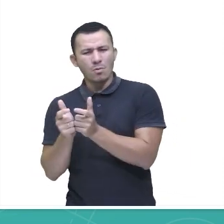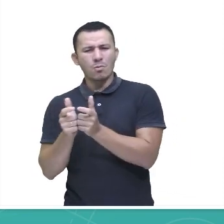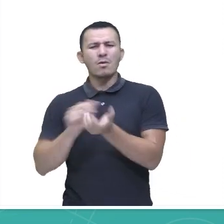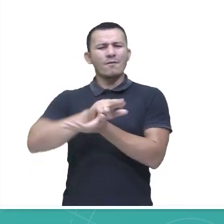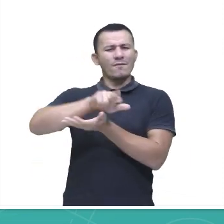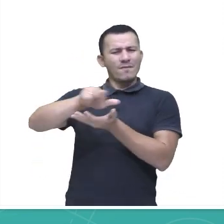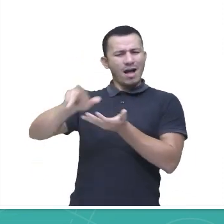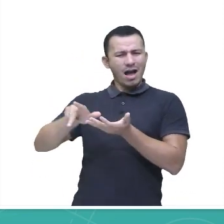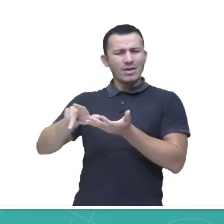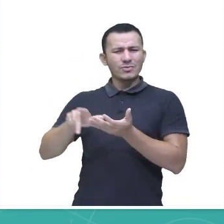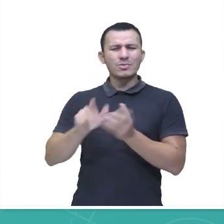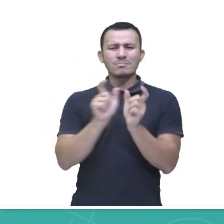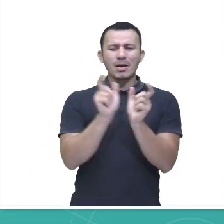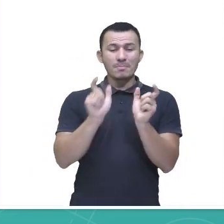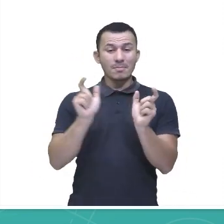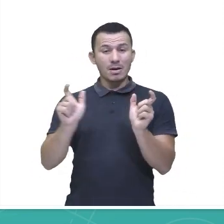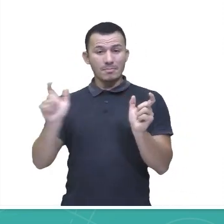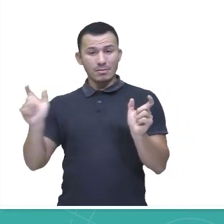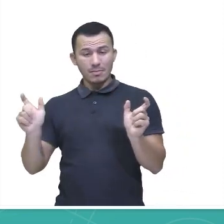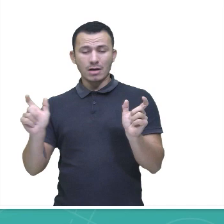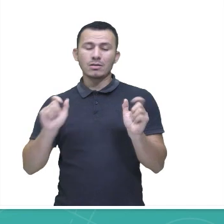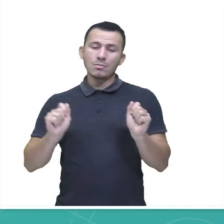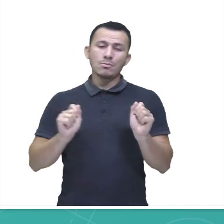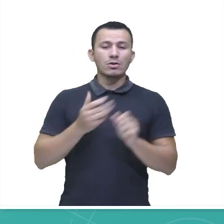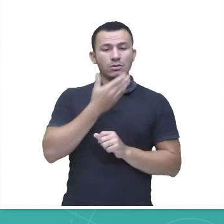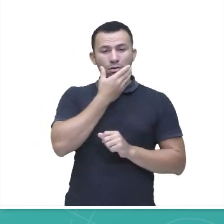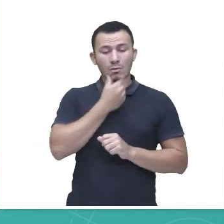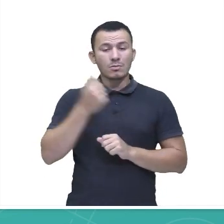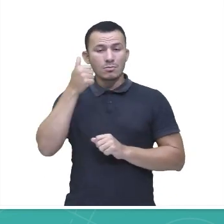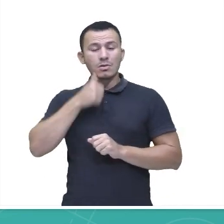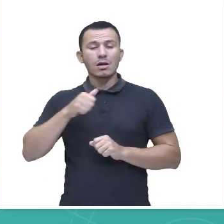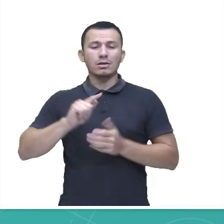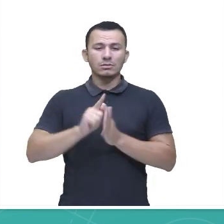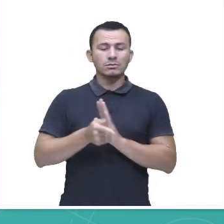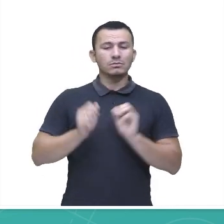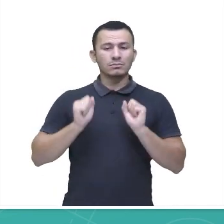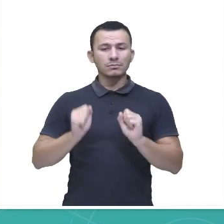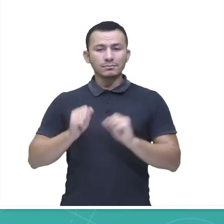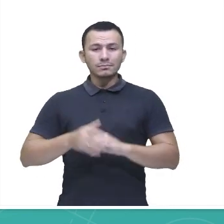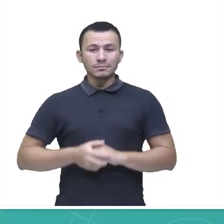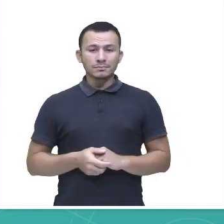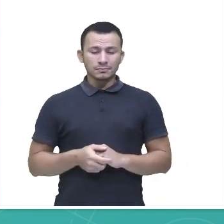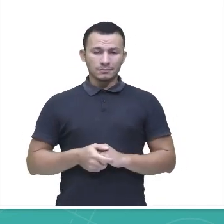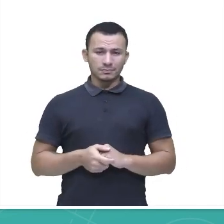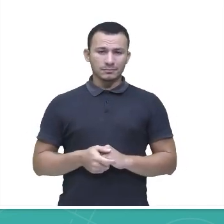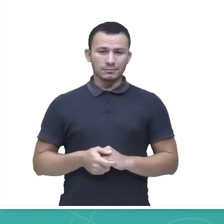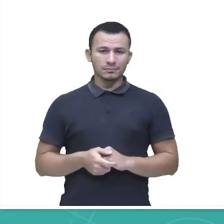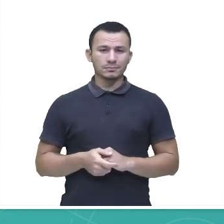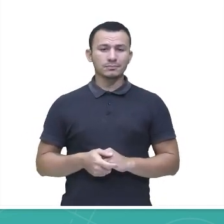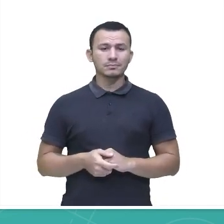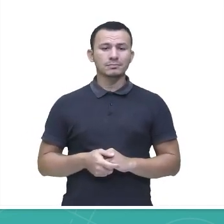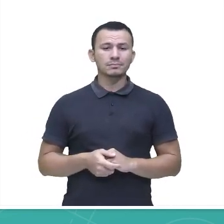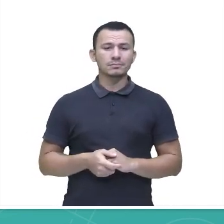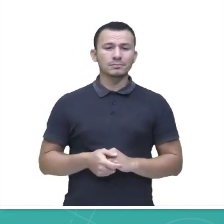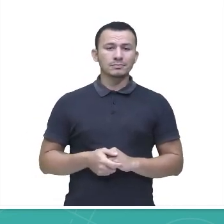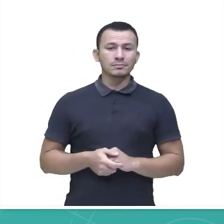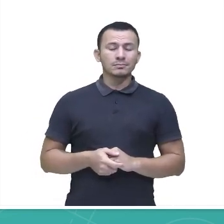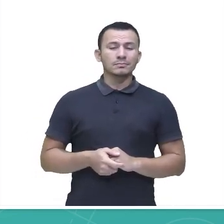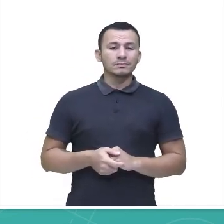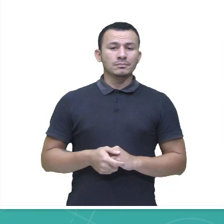vários, várias, aqui tanto no masculino como no feminino, tá? Pouco, poucos, mas pouca também.